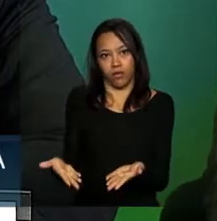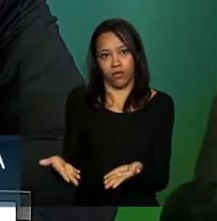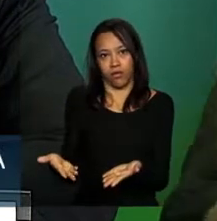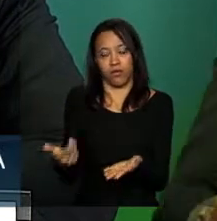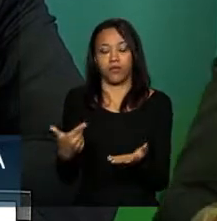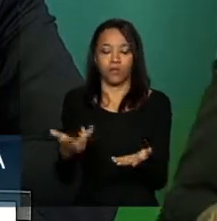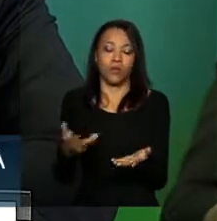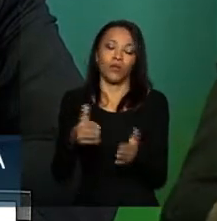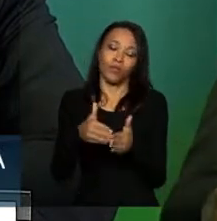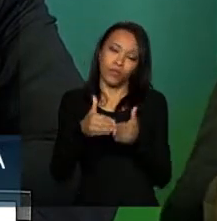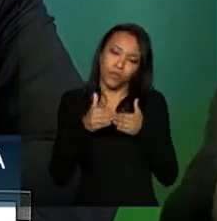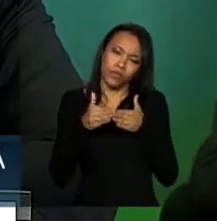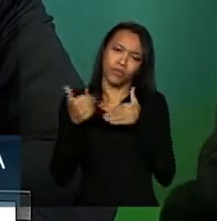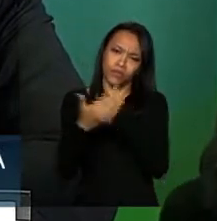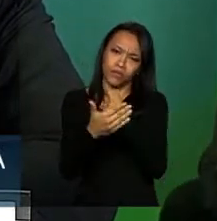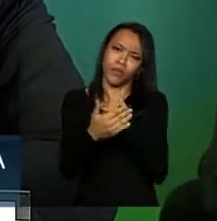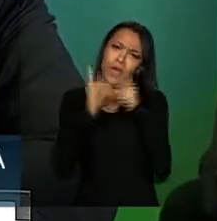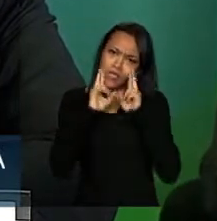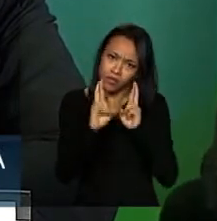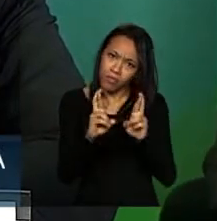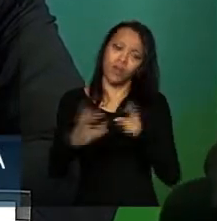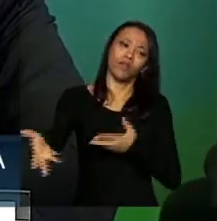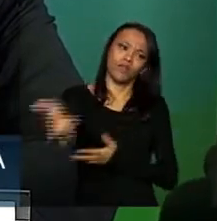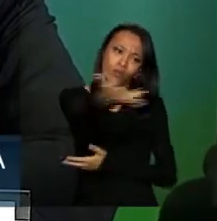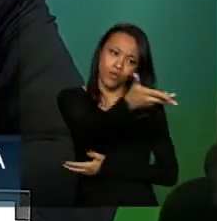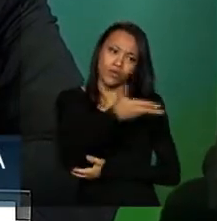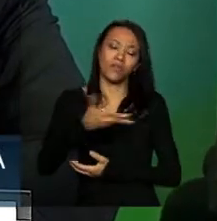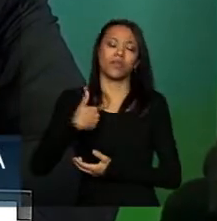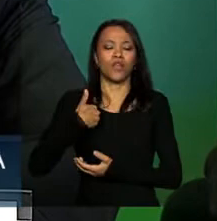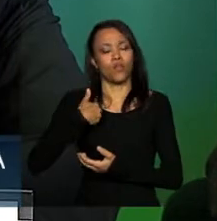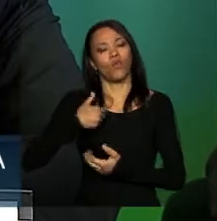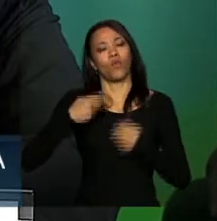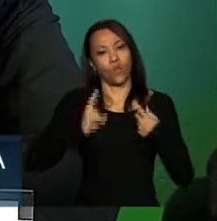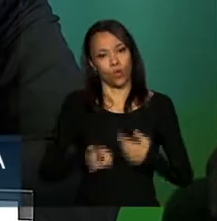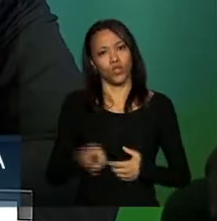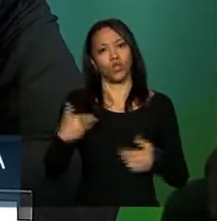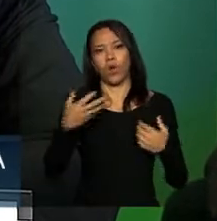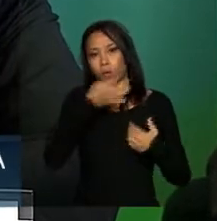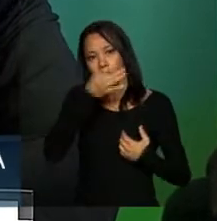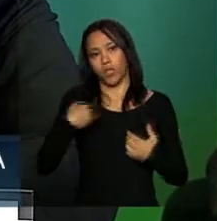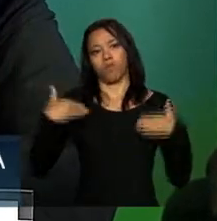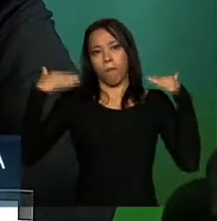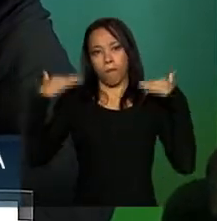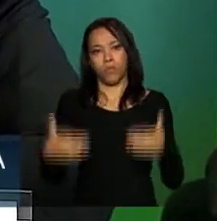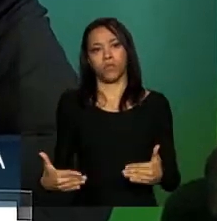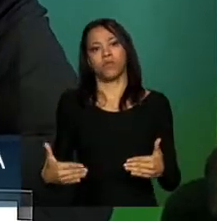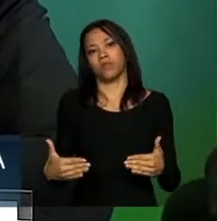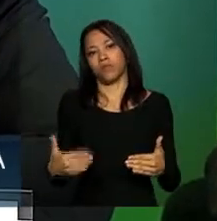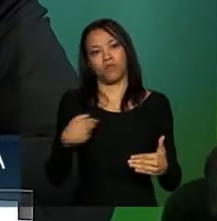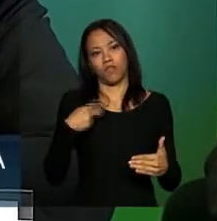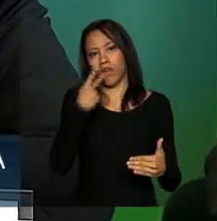Então, por isso, com muito carinho, com muito respeito, que eu devo a todos os jornalistas, eu vou manter minha posição de só tratar do assunto que nós...